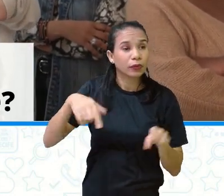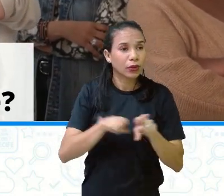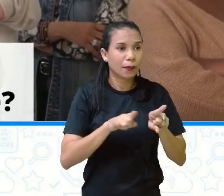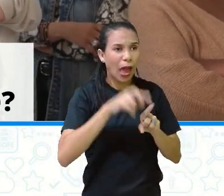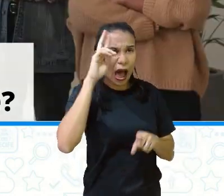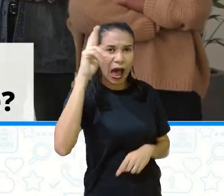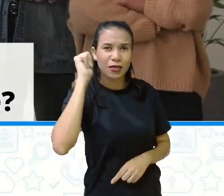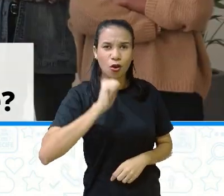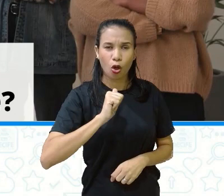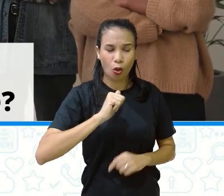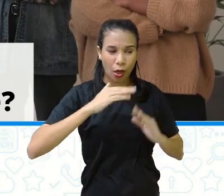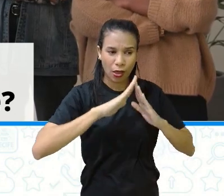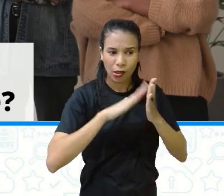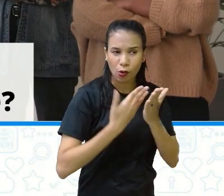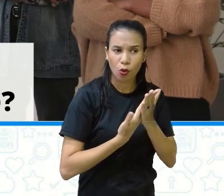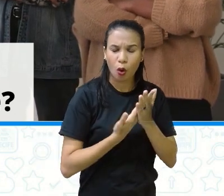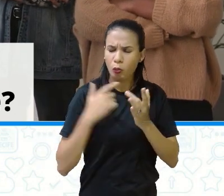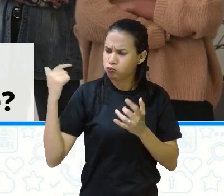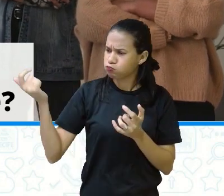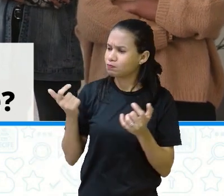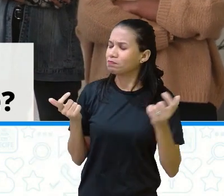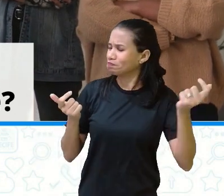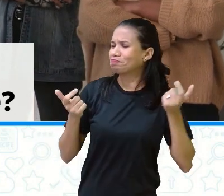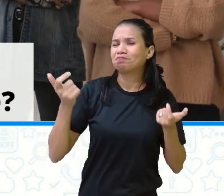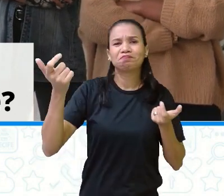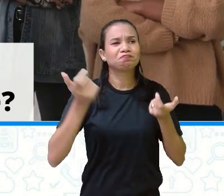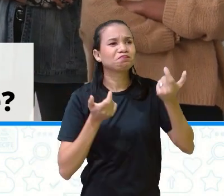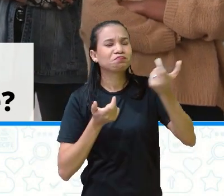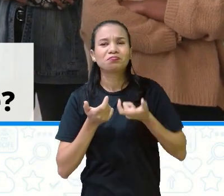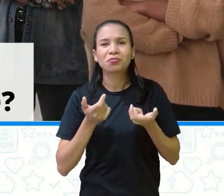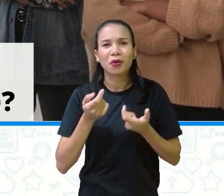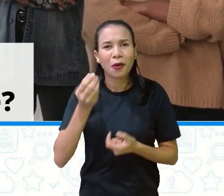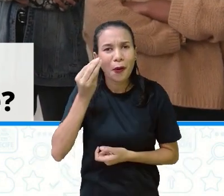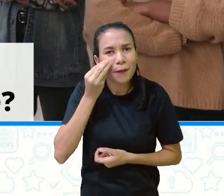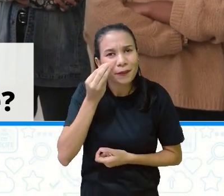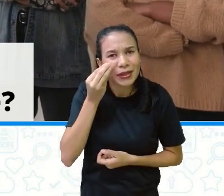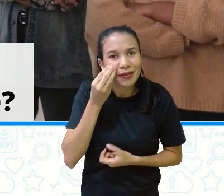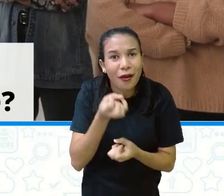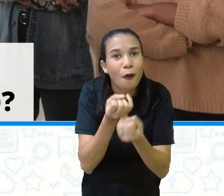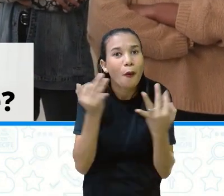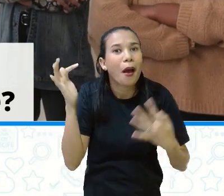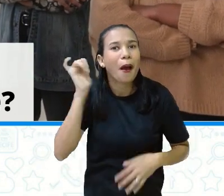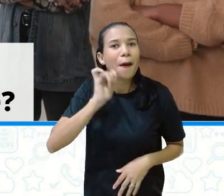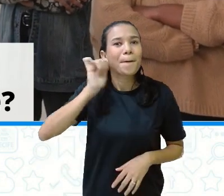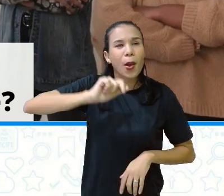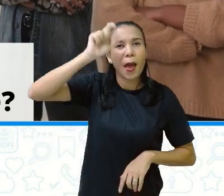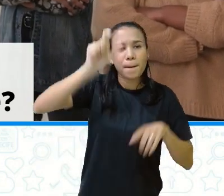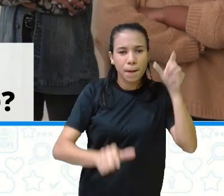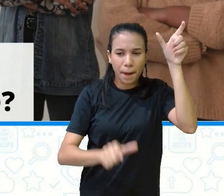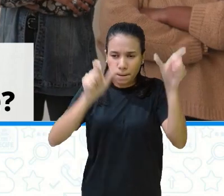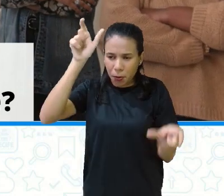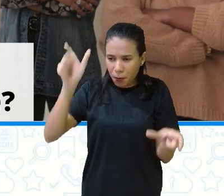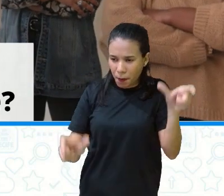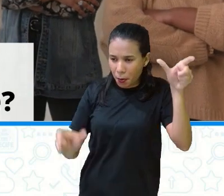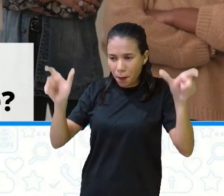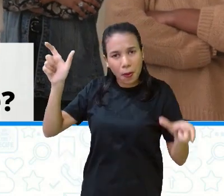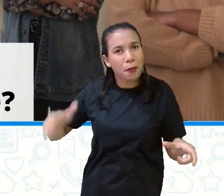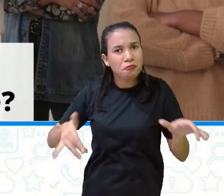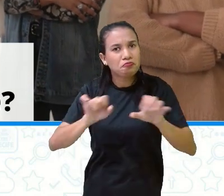diretora da escola. Vê mesmo quantas mulheres fazem parte, quantas